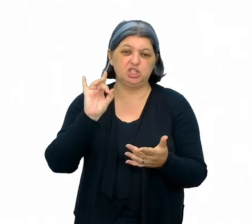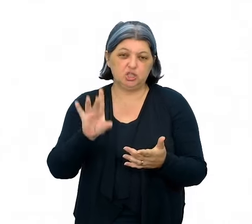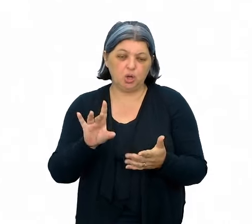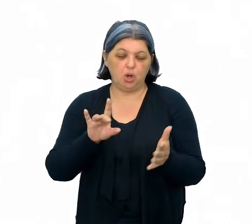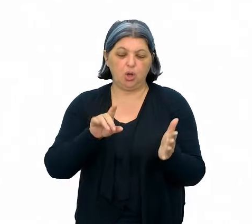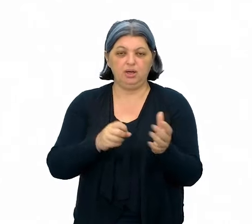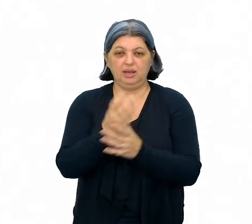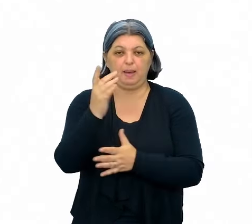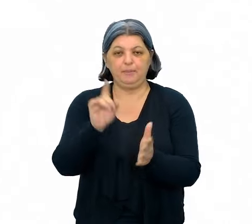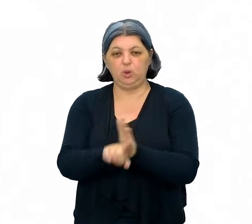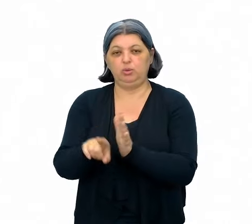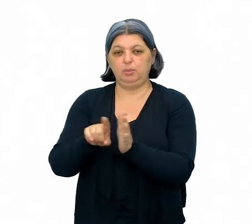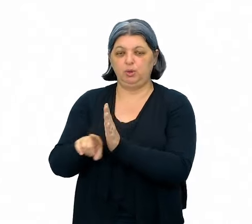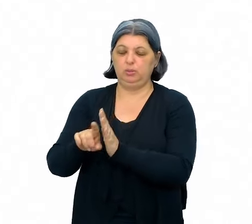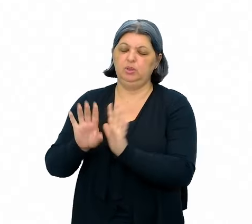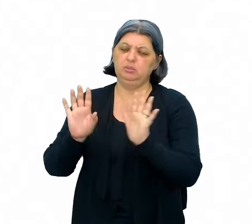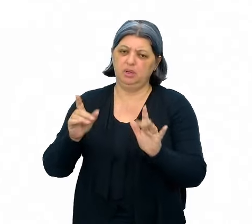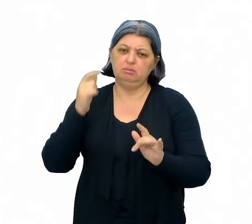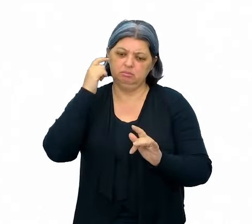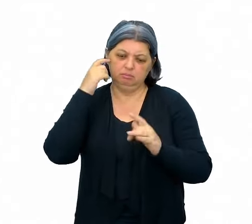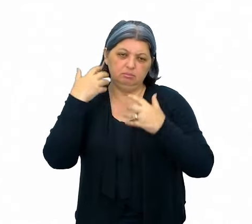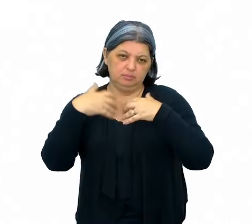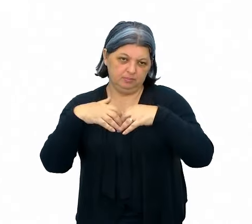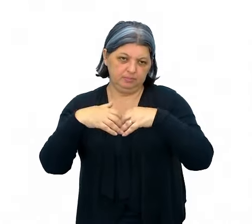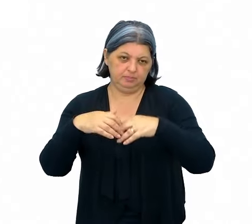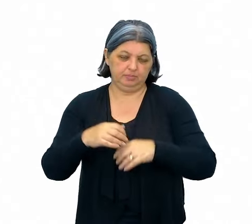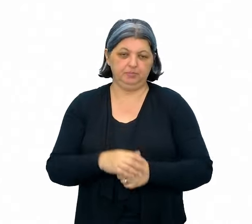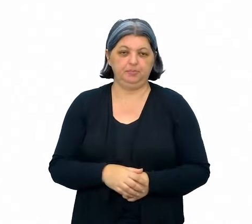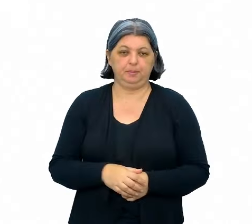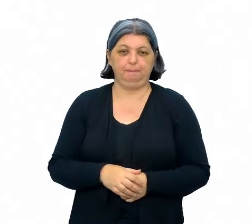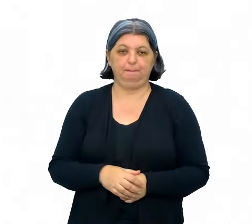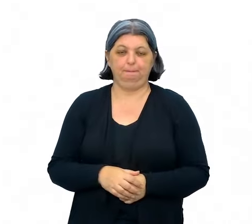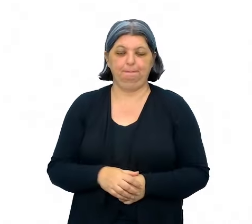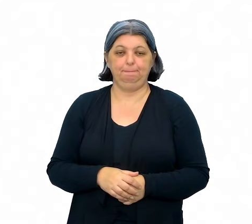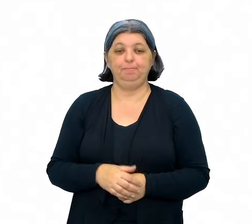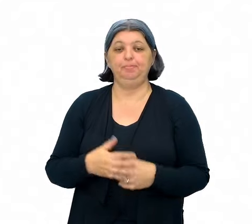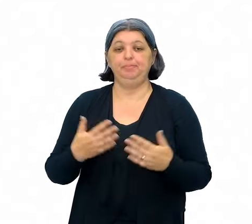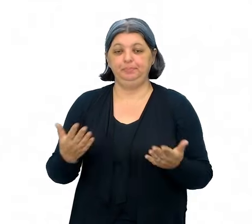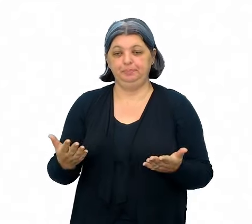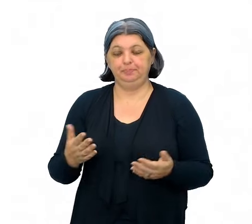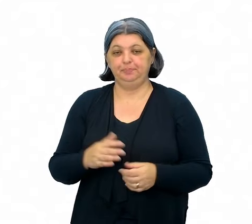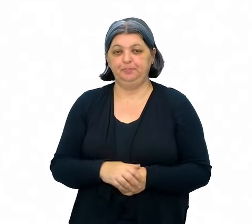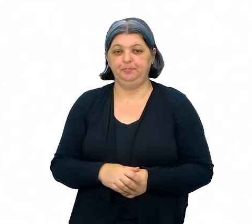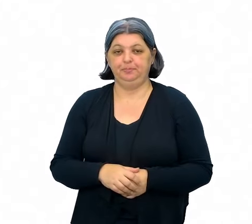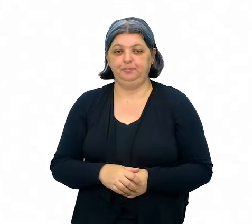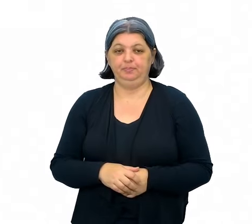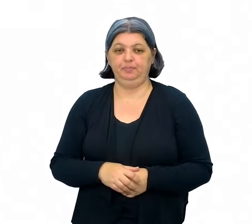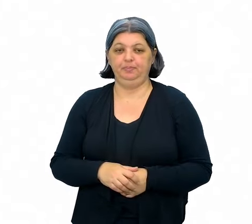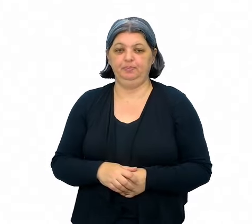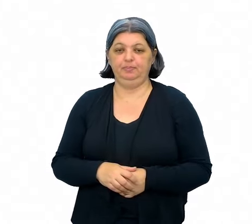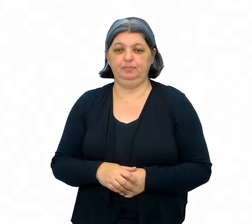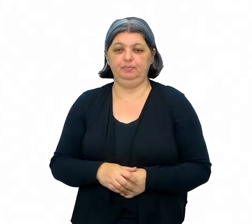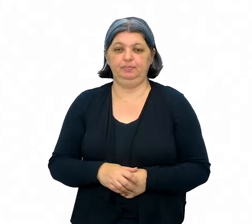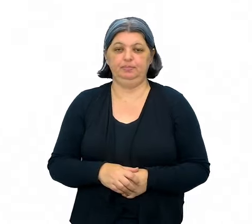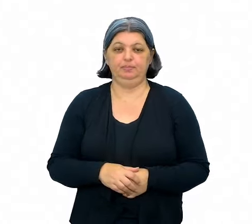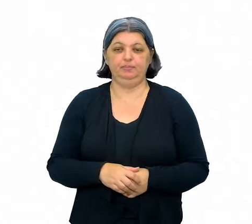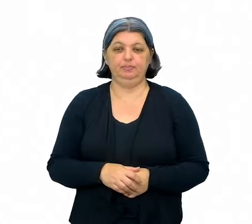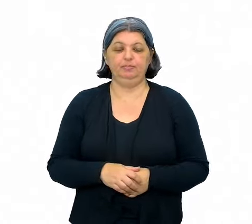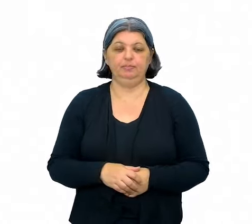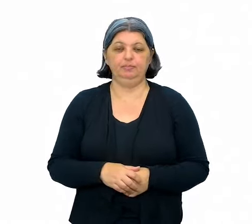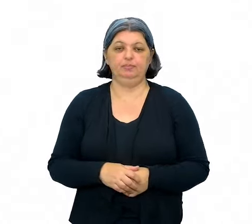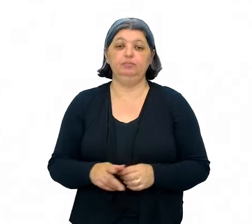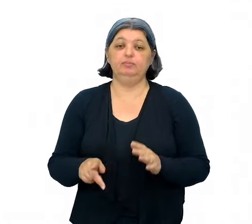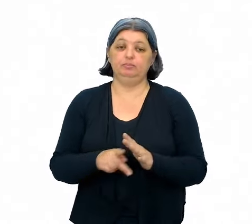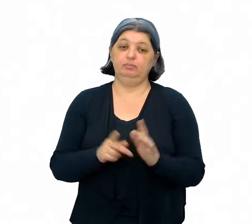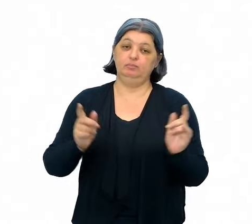poderá ser também de reflexões. Para isso, deverão acionar as